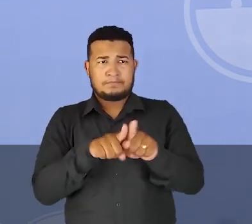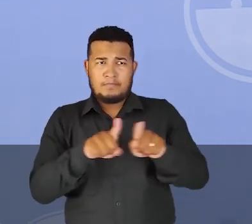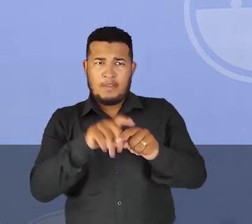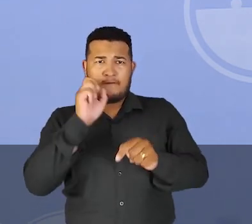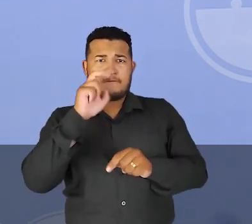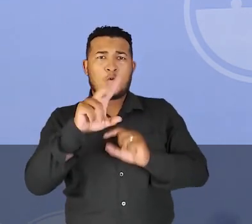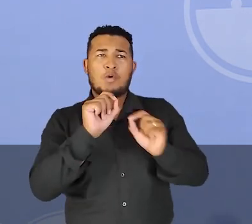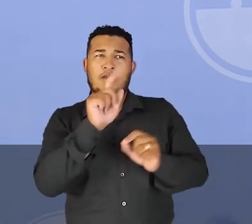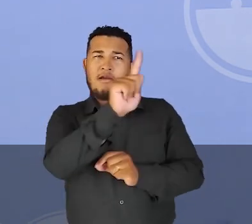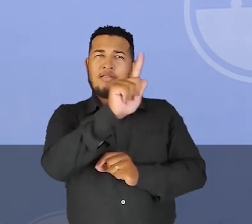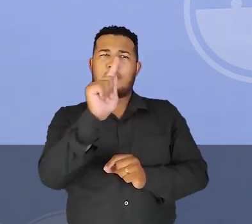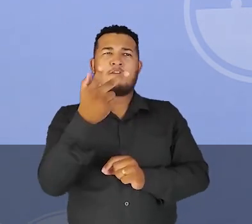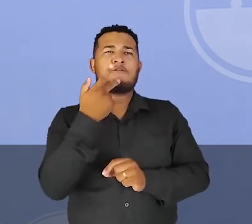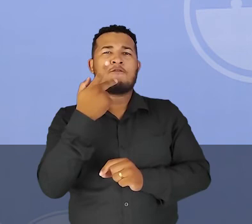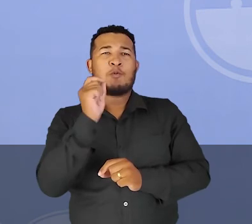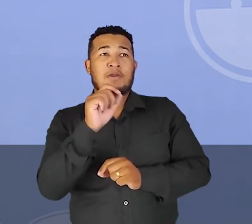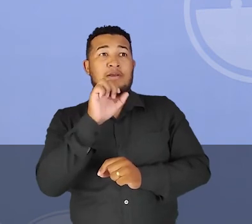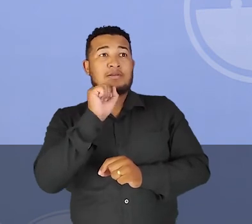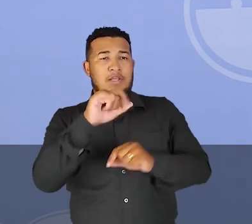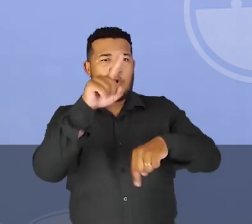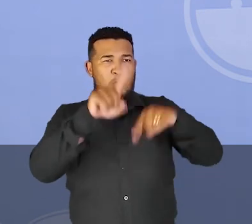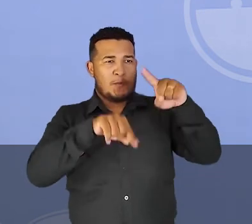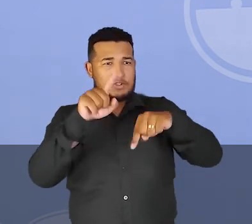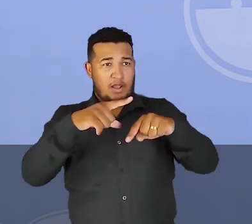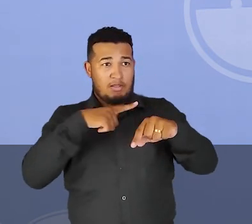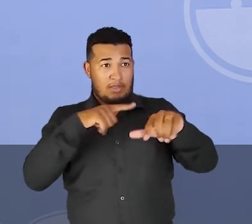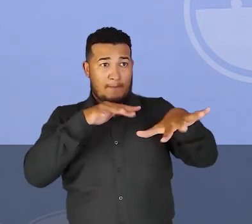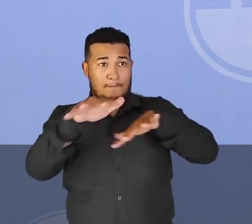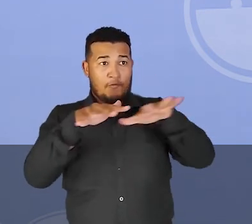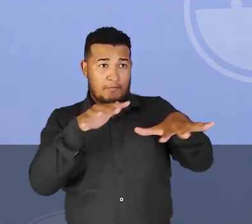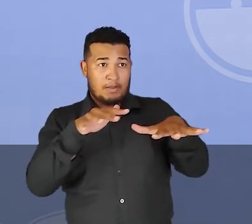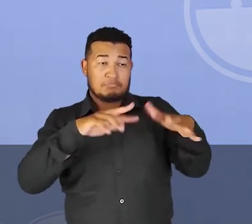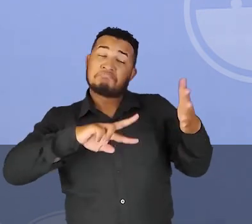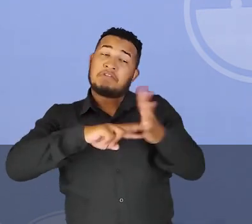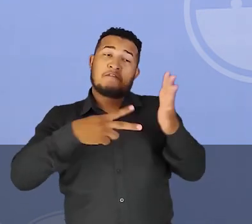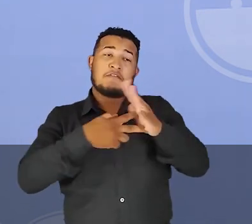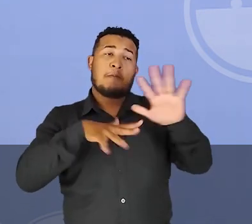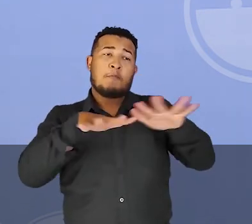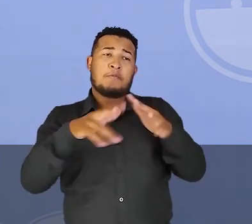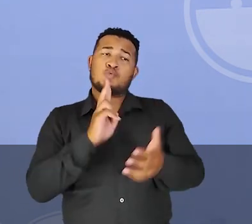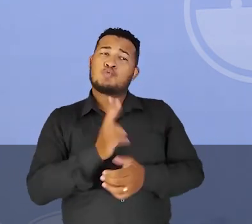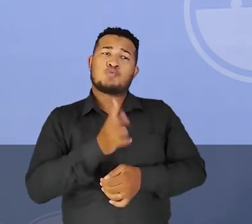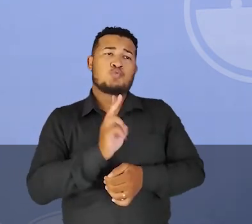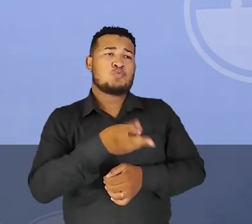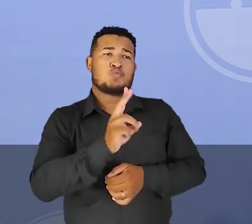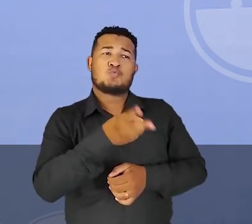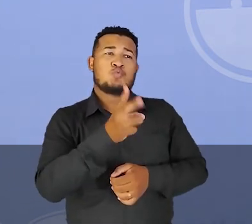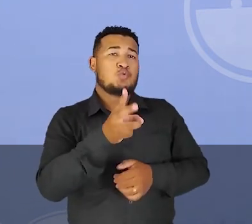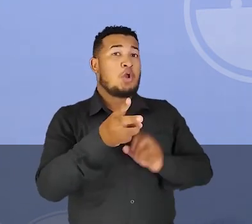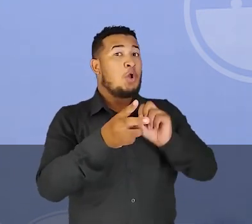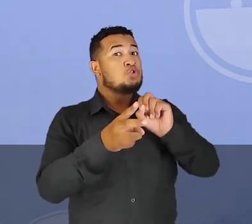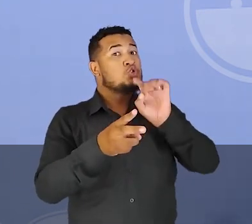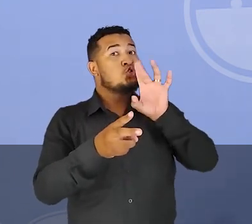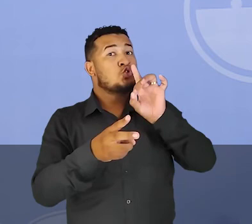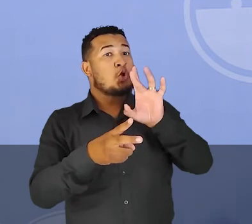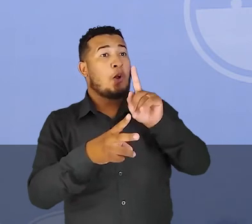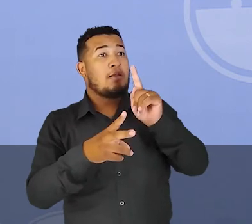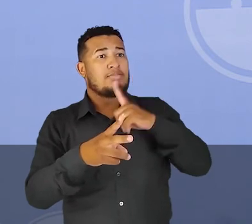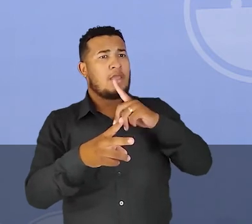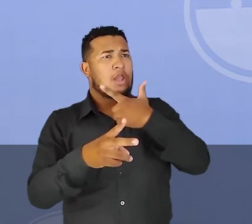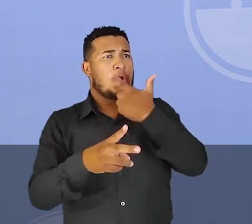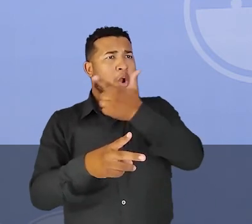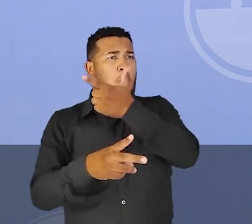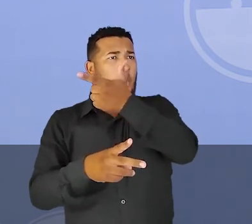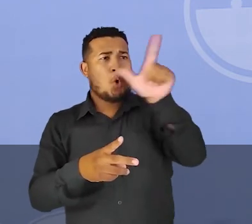disse que se um corpo tivesse em movimento, iria continuar o seu movimento, a menos que tivesse uma